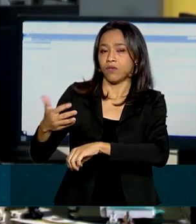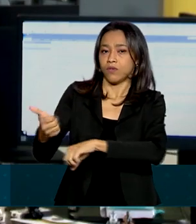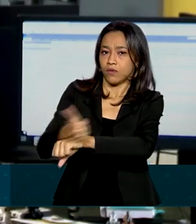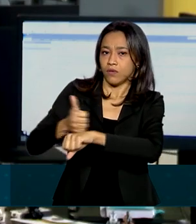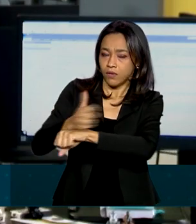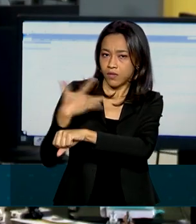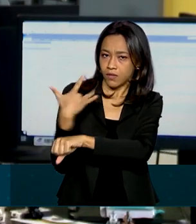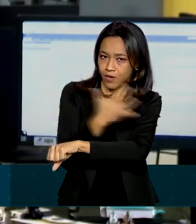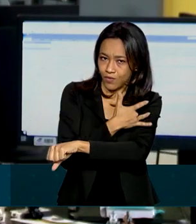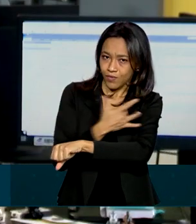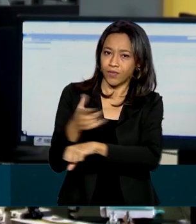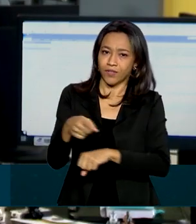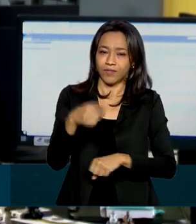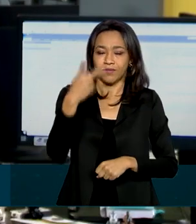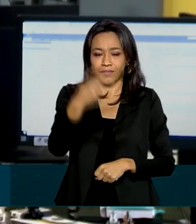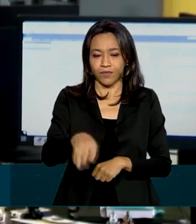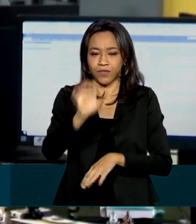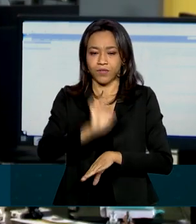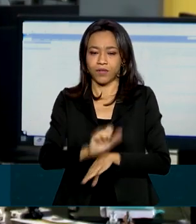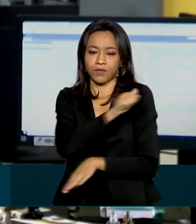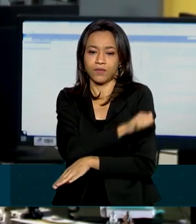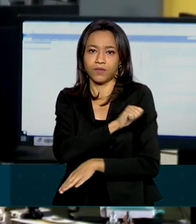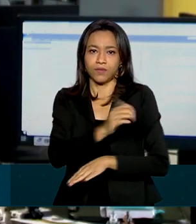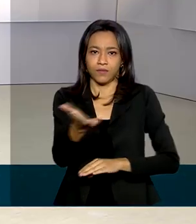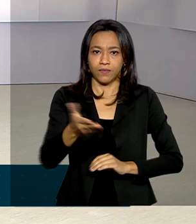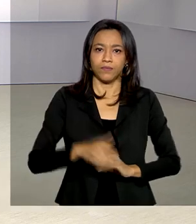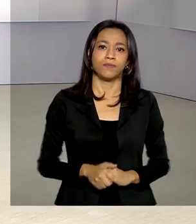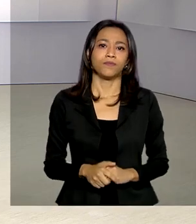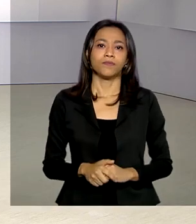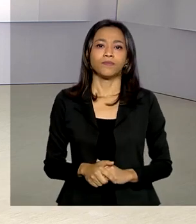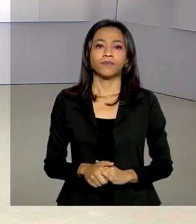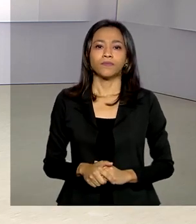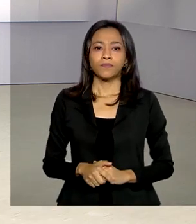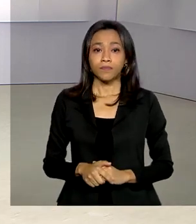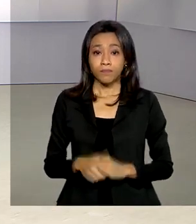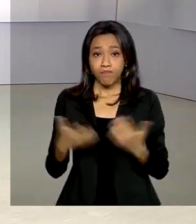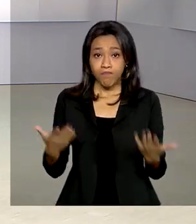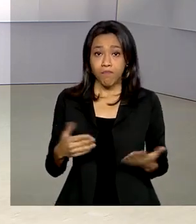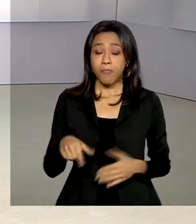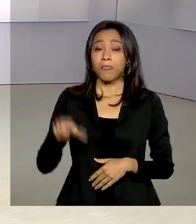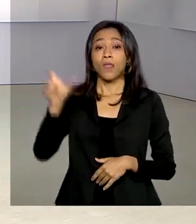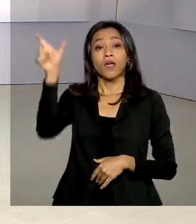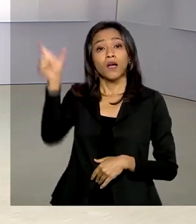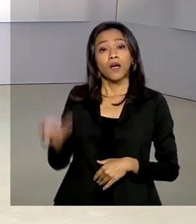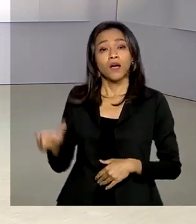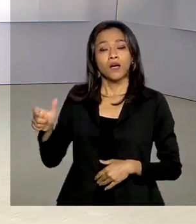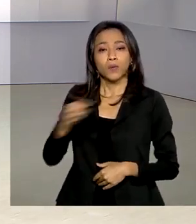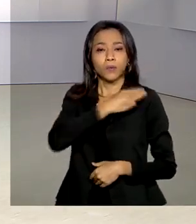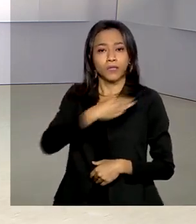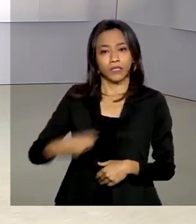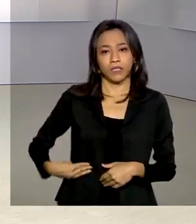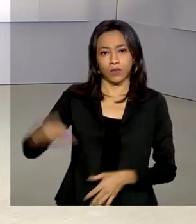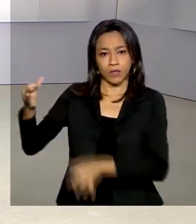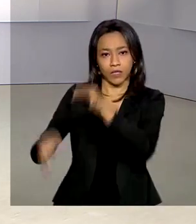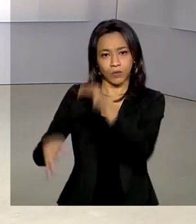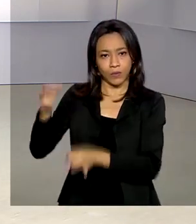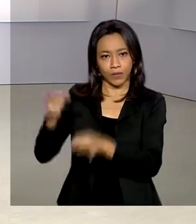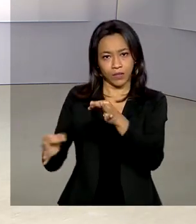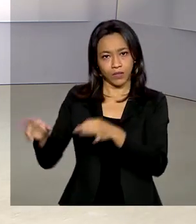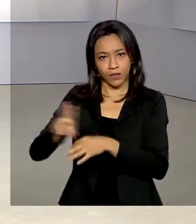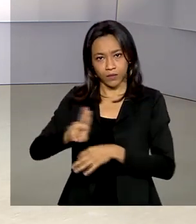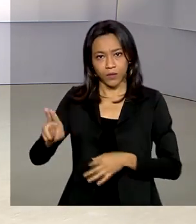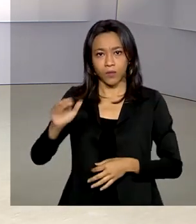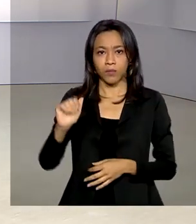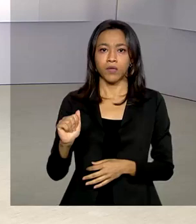do rio de janeiro cláudio bojunga e agora e o ministro da justiça e segurança pública andré